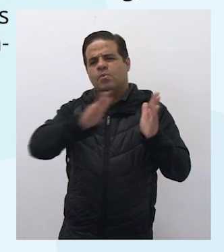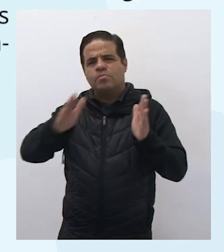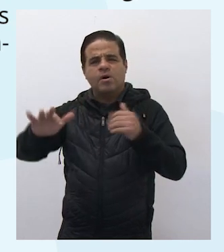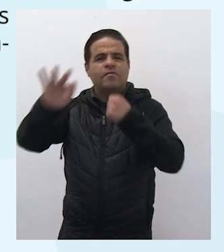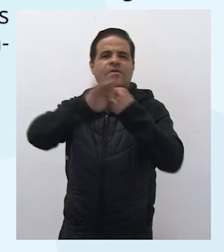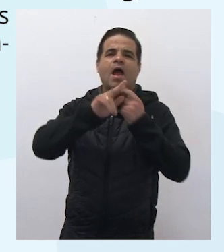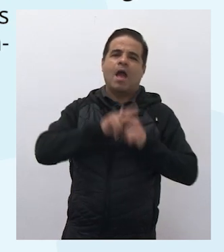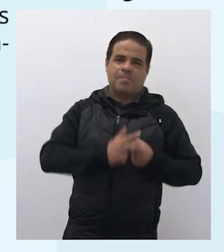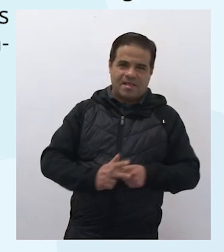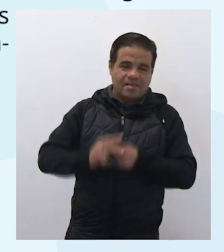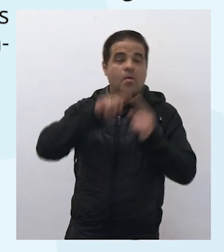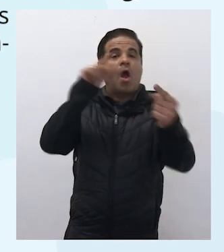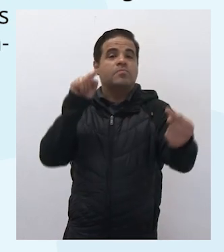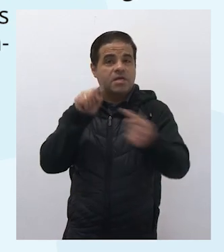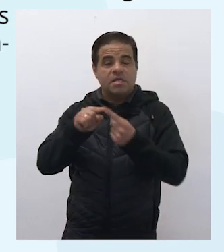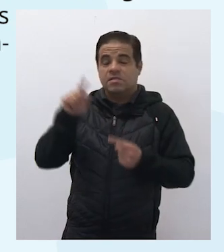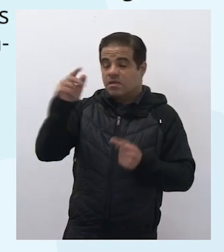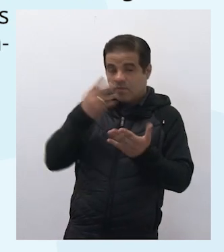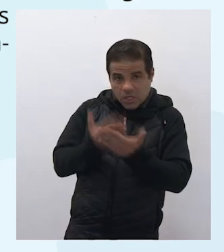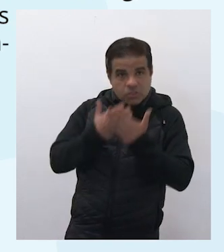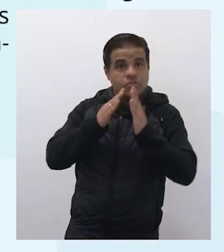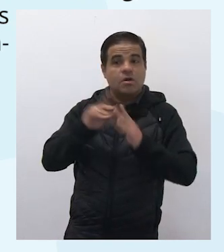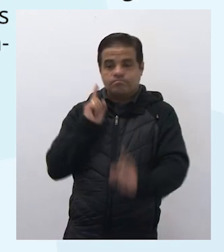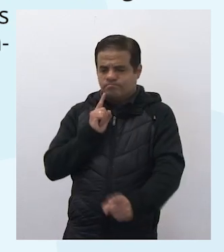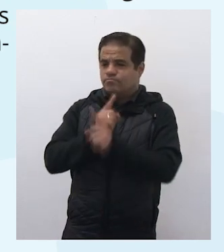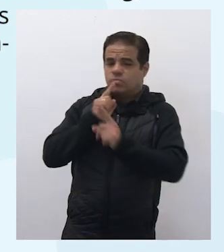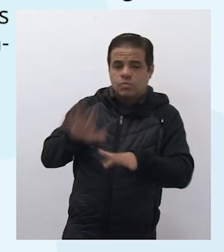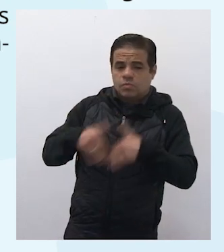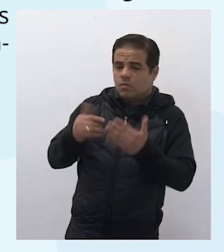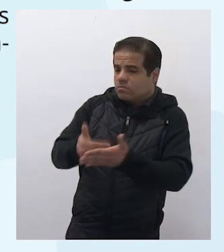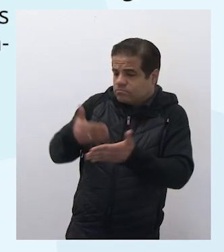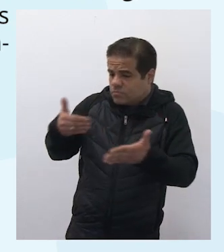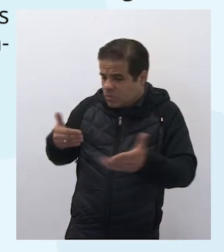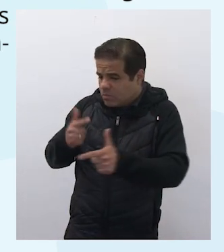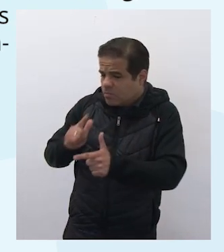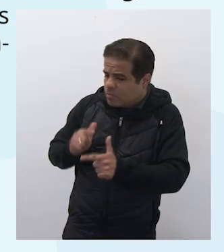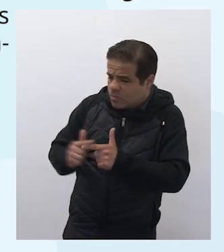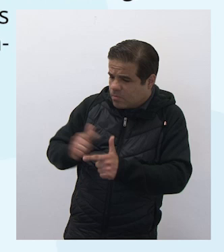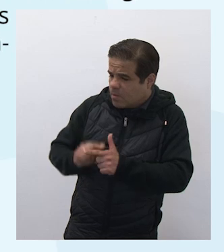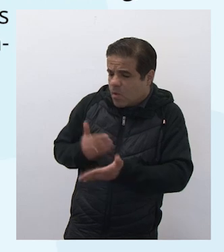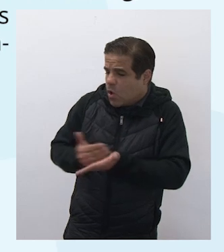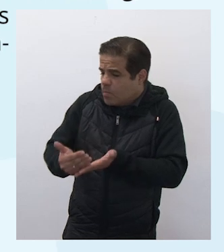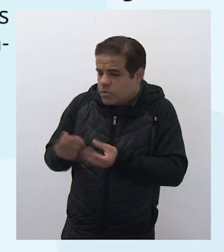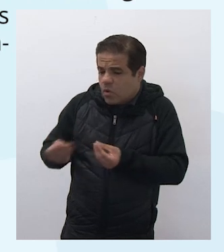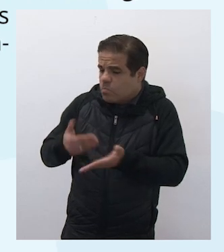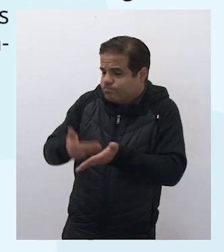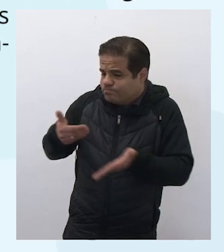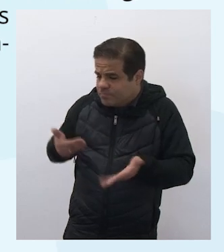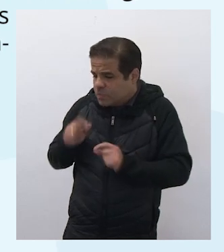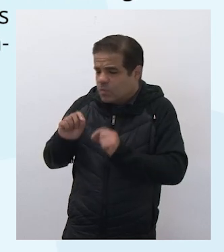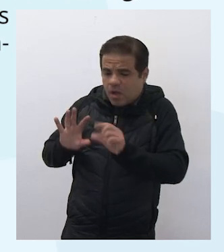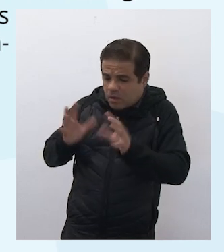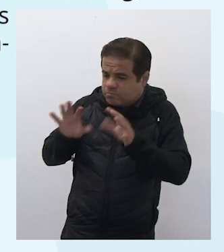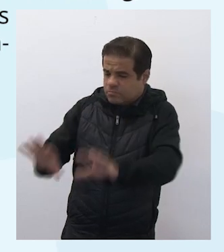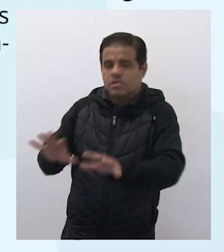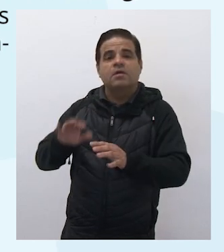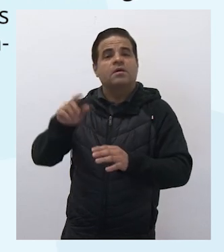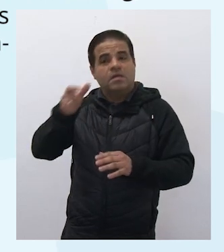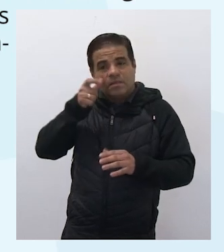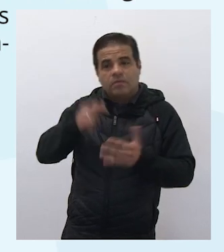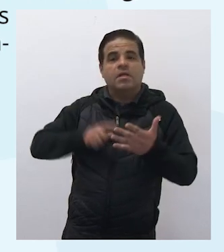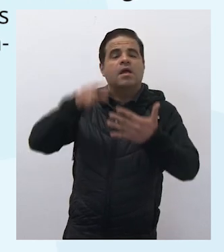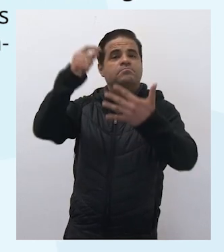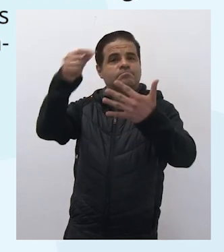ferramentas com o objetivo de que a escola encontre a raiz desse problema, da onde vem esse problema. Para isso, realiza-se na escola um